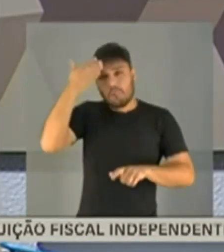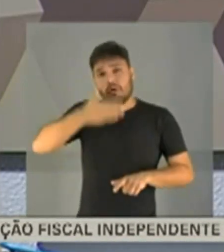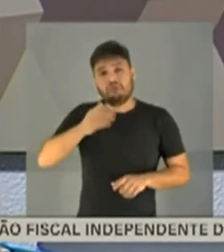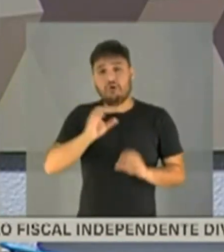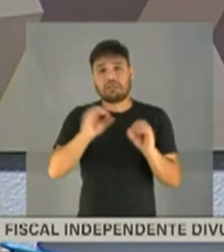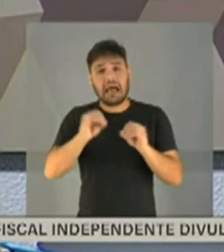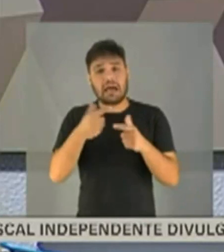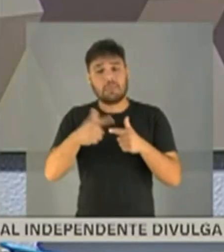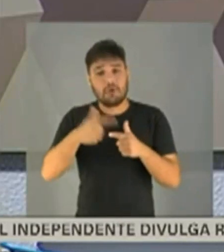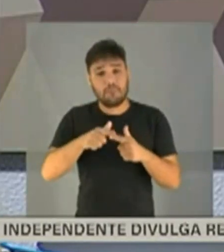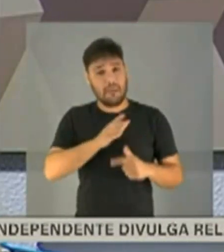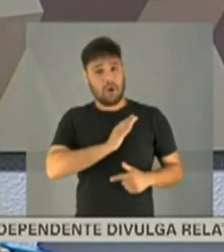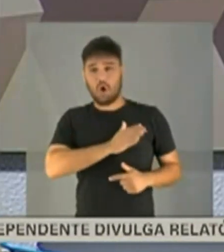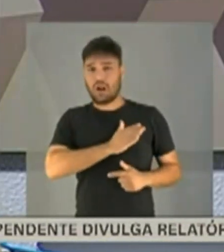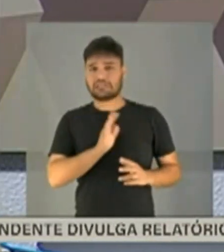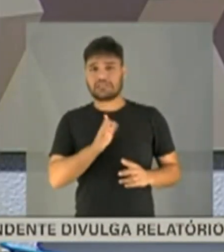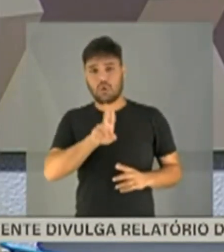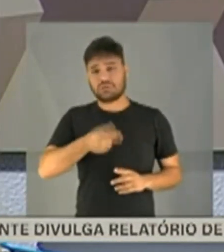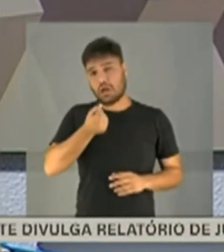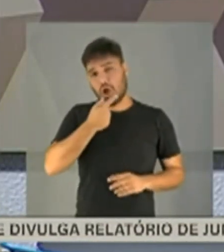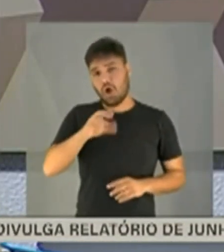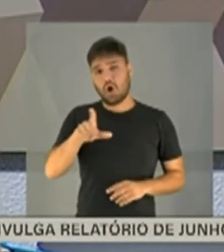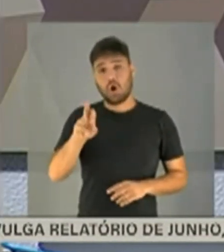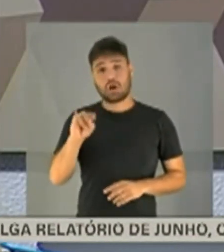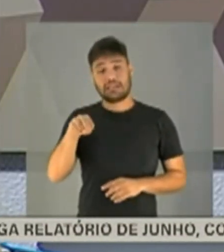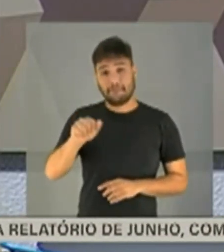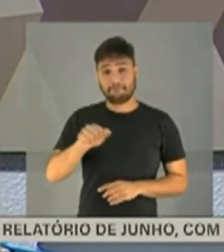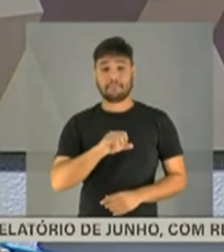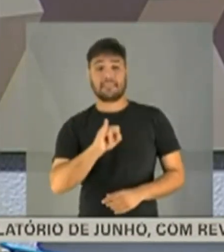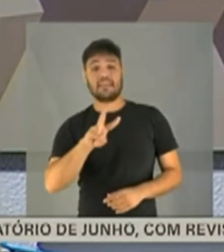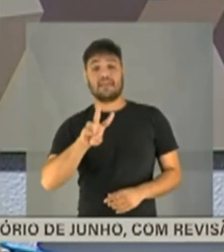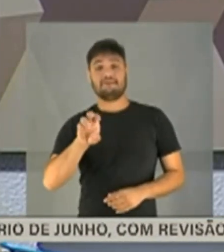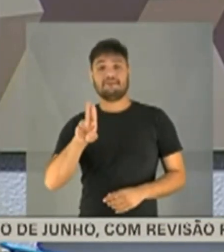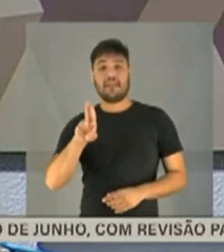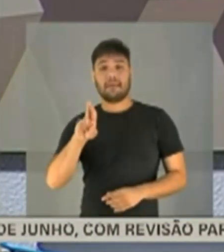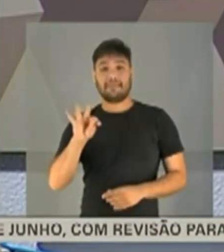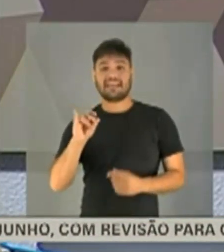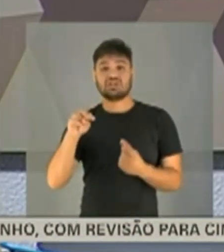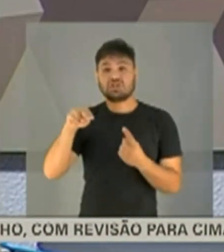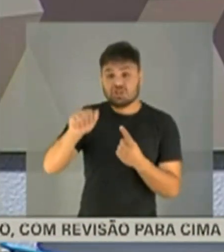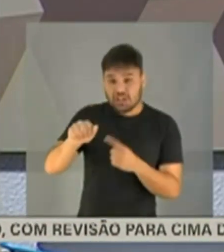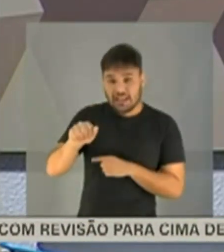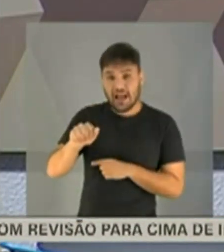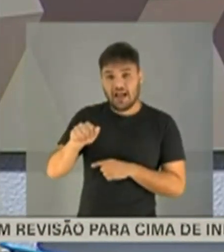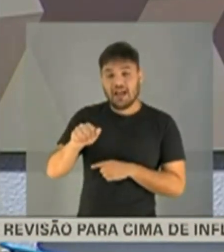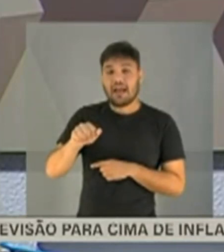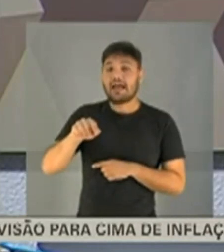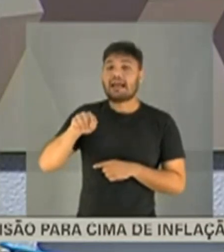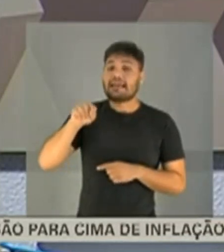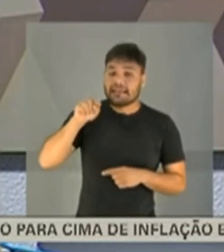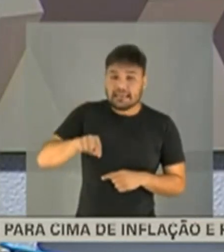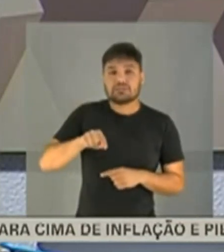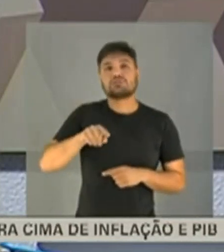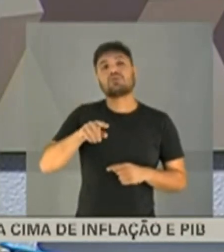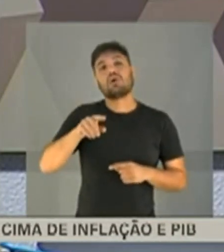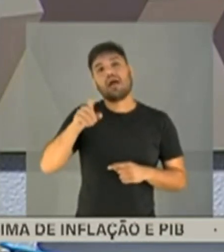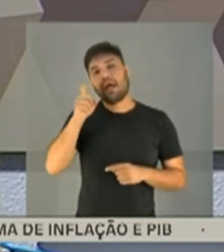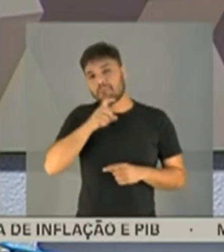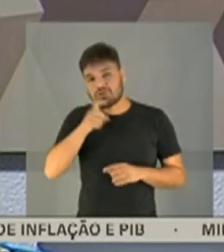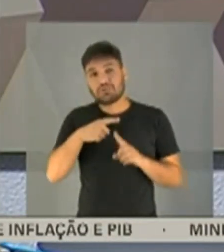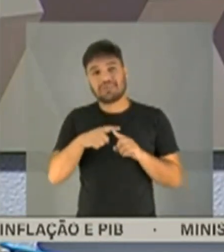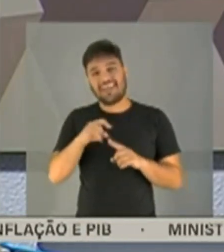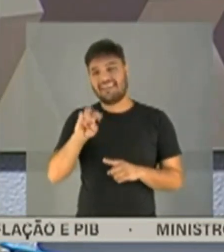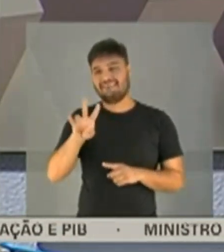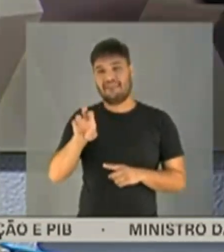de arritmia fatal em seus estudos. Já a ivermectina, isso foi uma fabricação mesmo, isso foi um factoide criado de que a